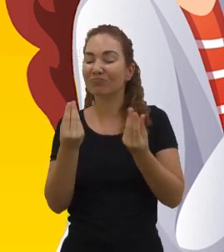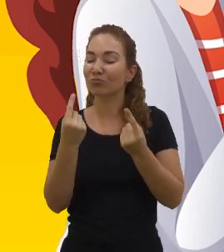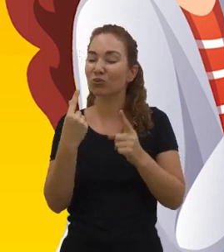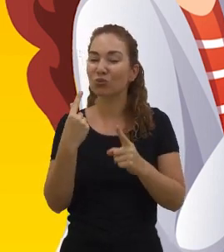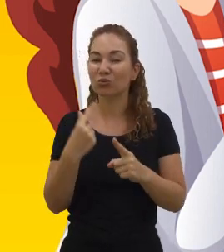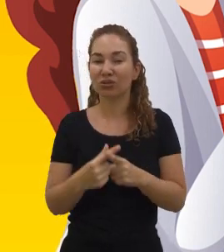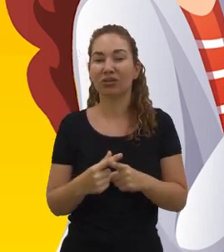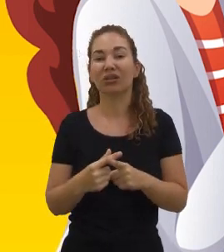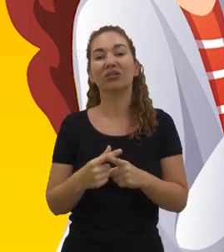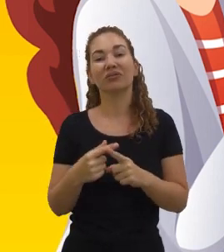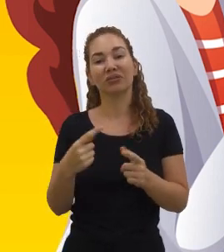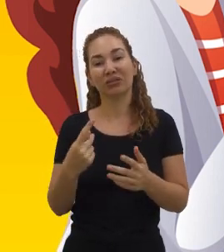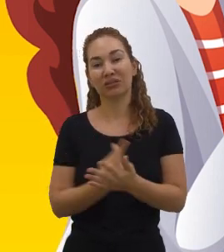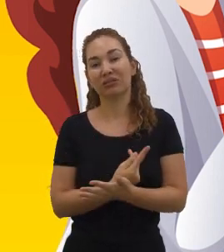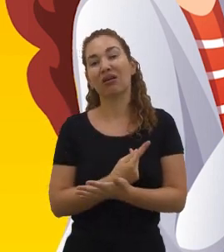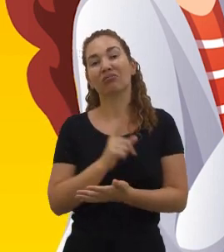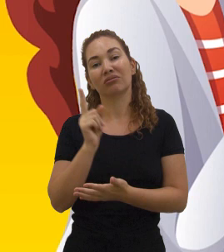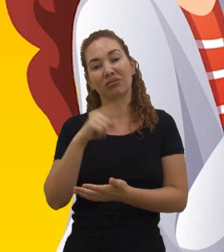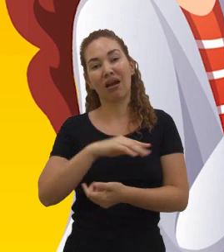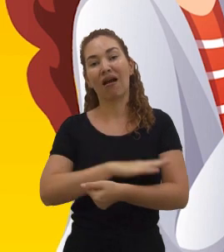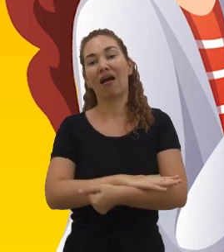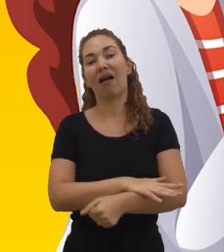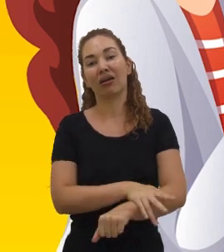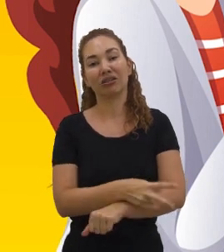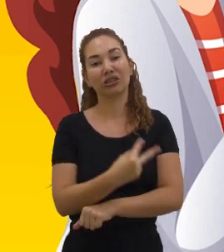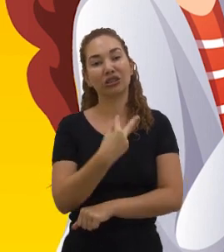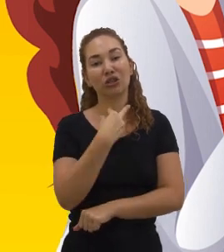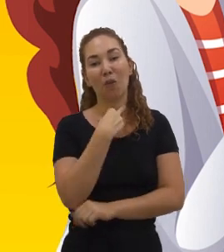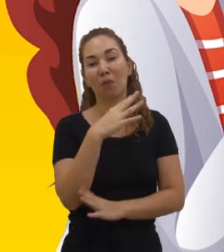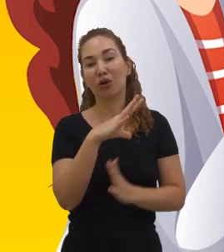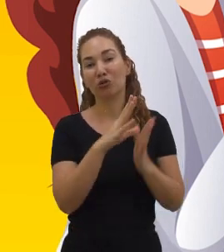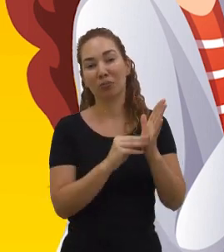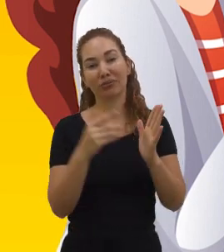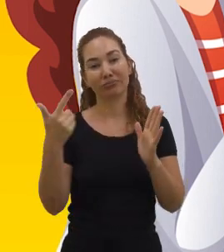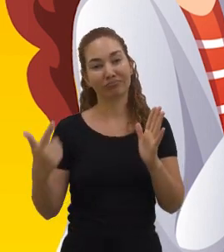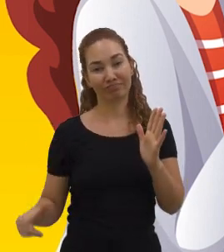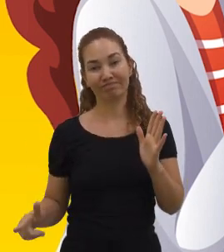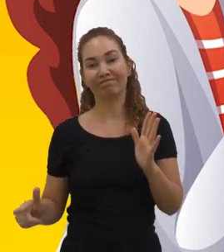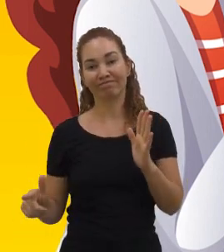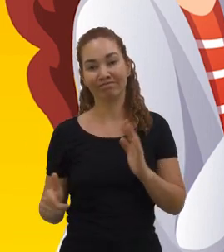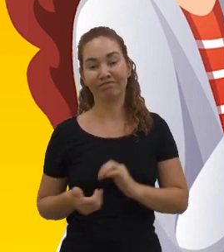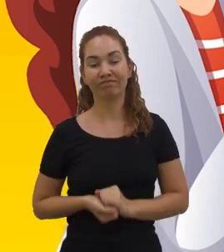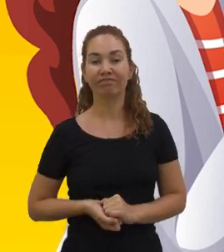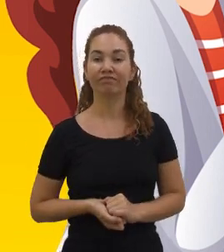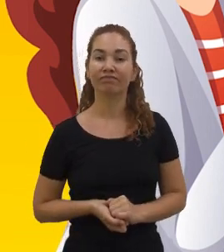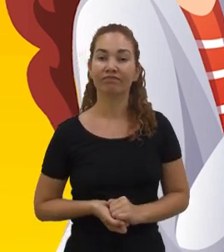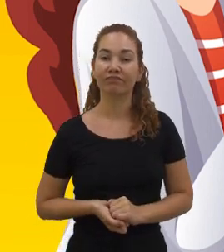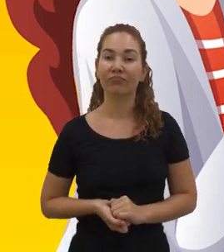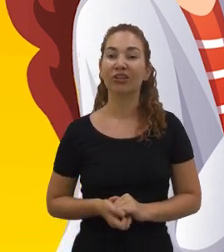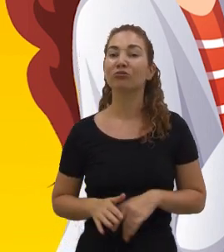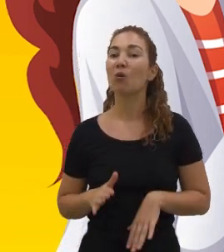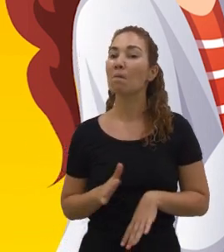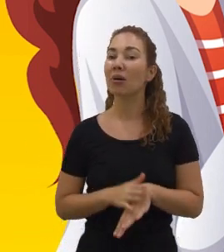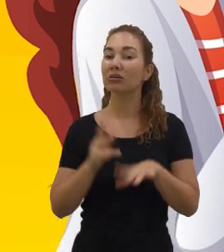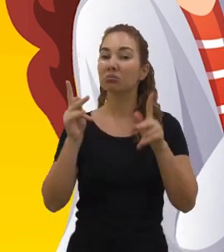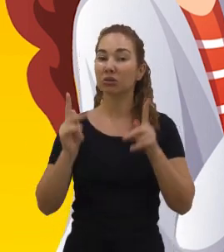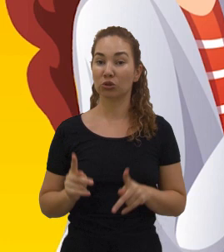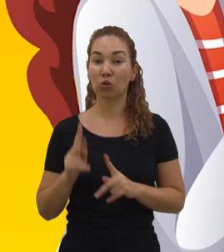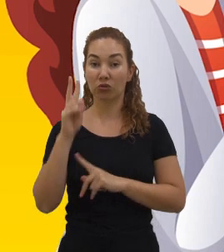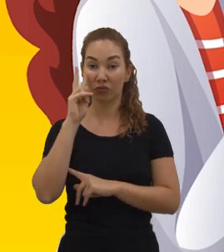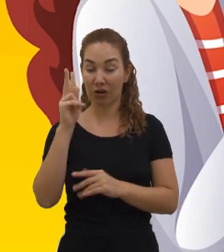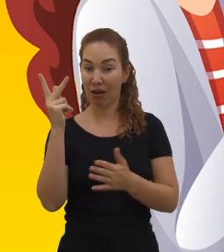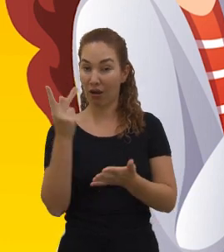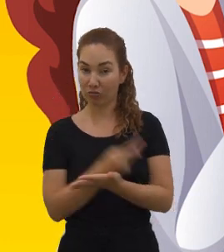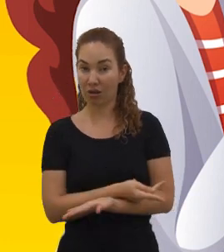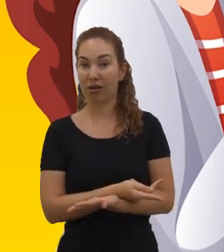vezes, na grande maioria das vezes, falas racistas e que não devem ser reproduzidas, né? E quanto mais as pessoas verem que